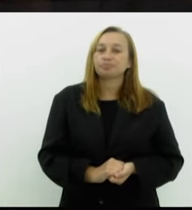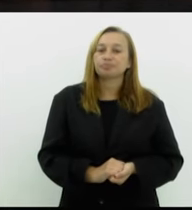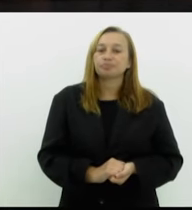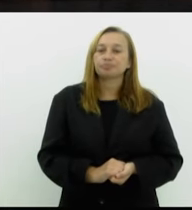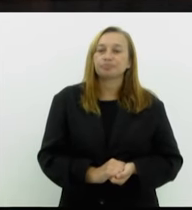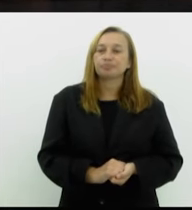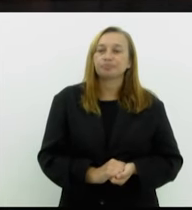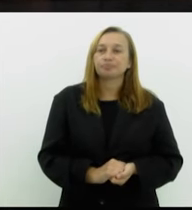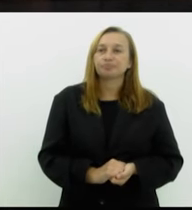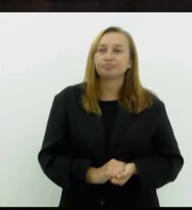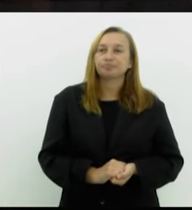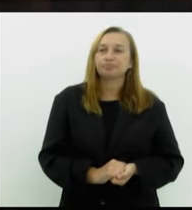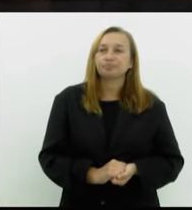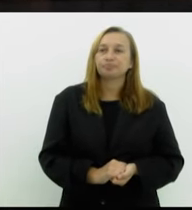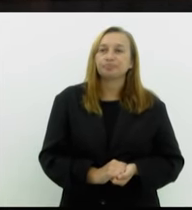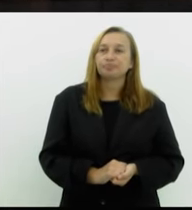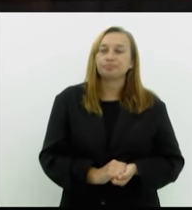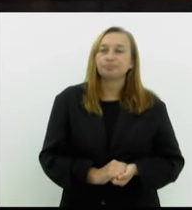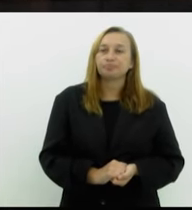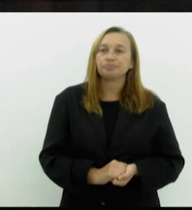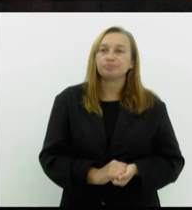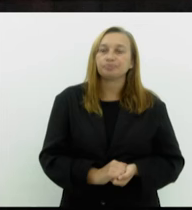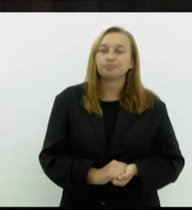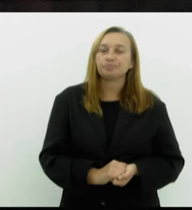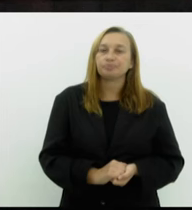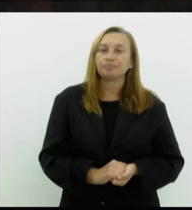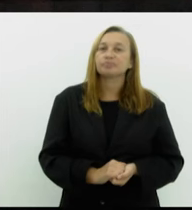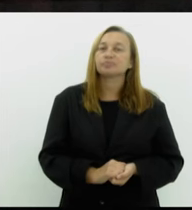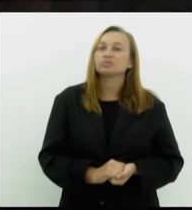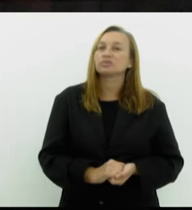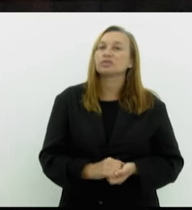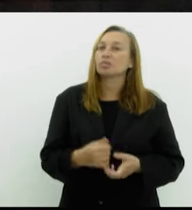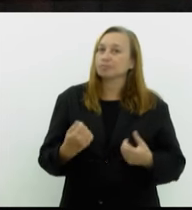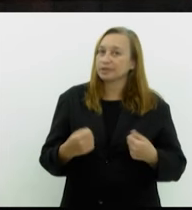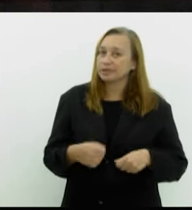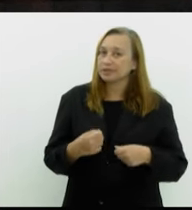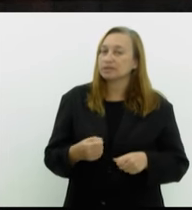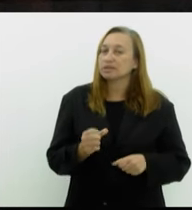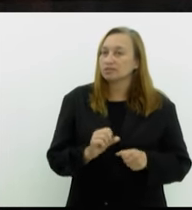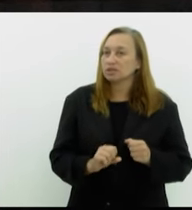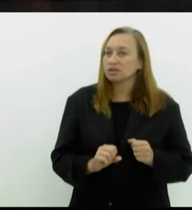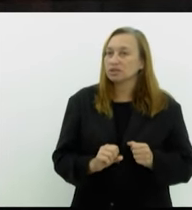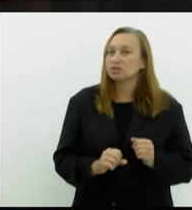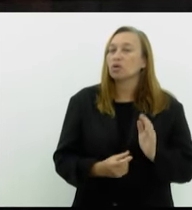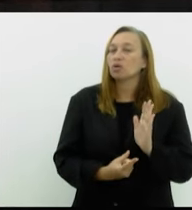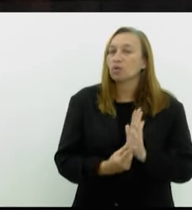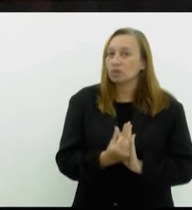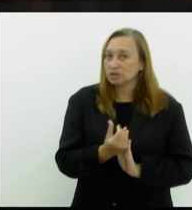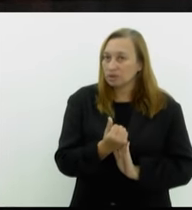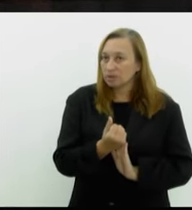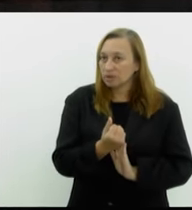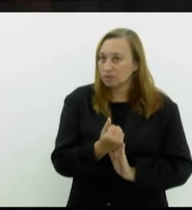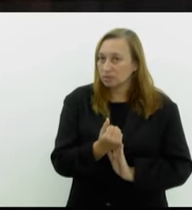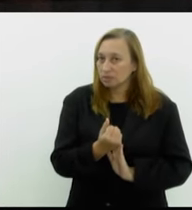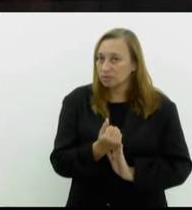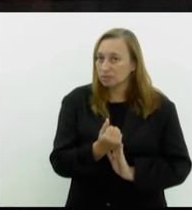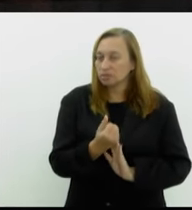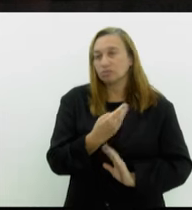faz através do orçamento, se deveria fazer através do orçamento